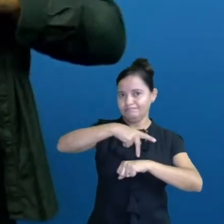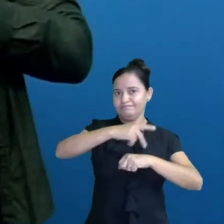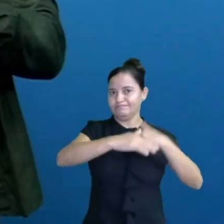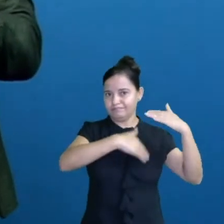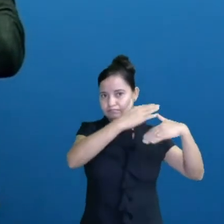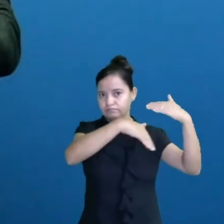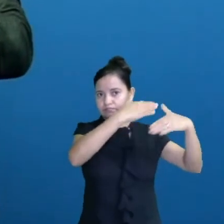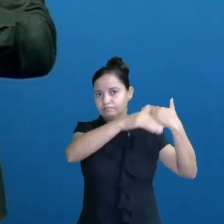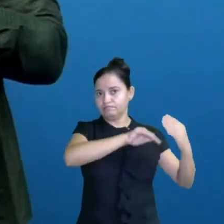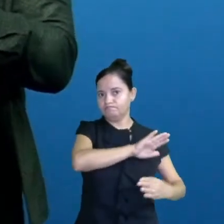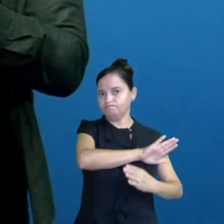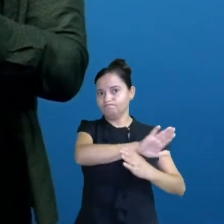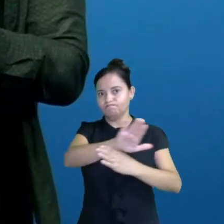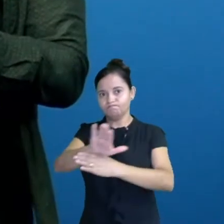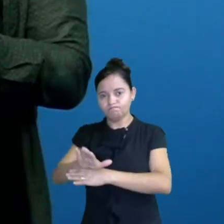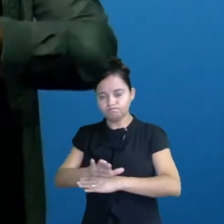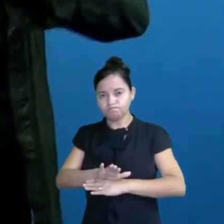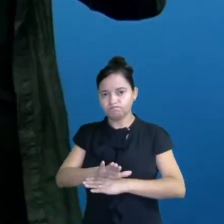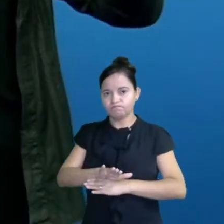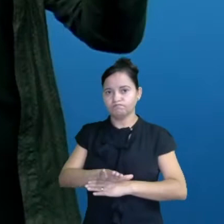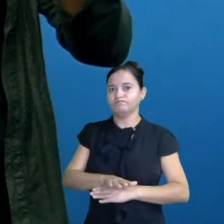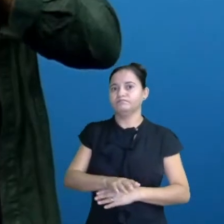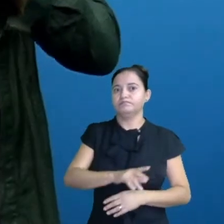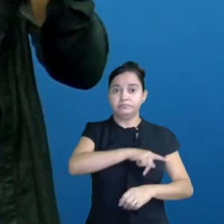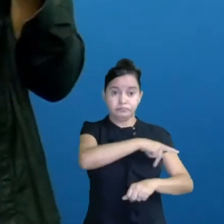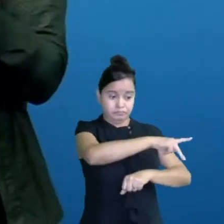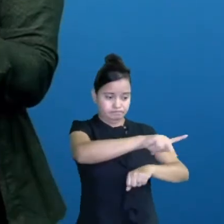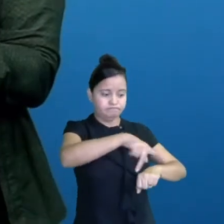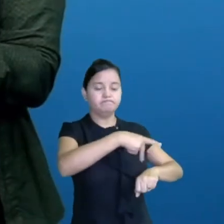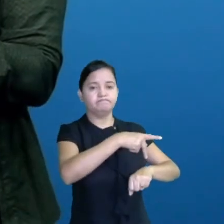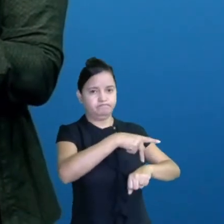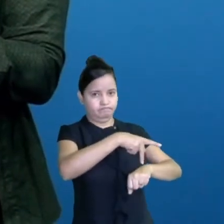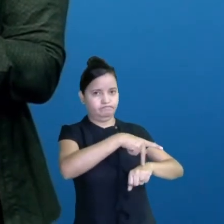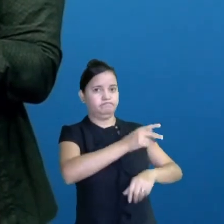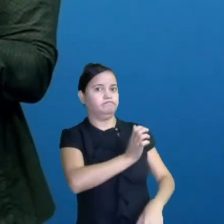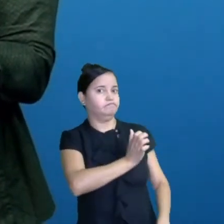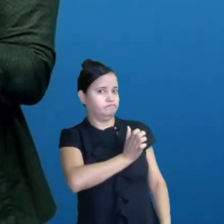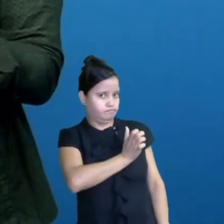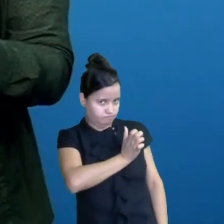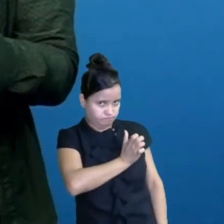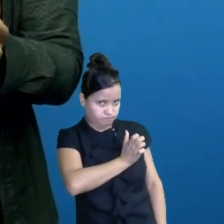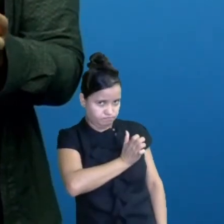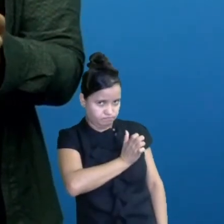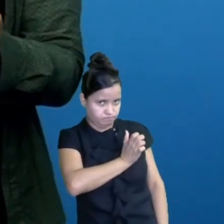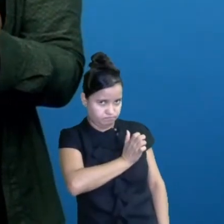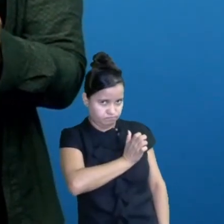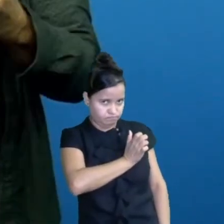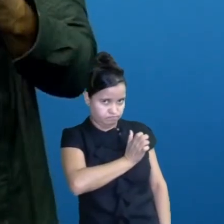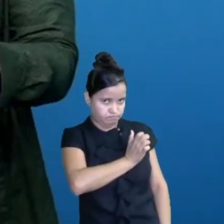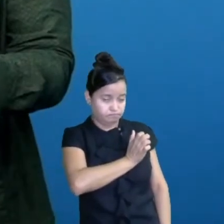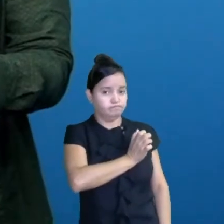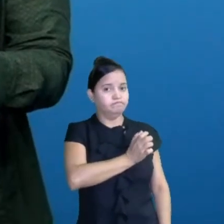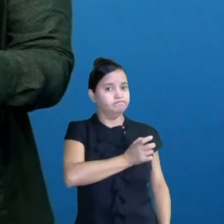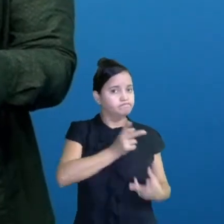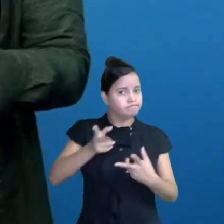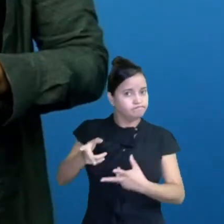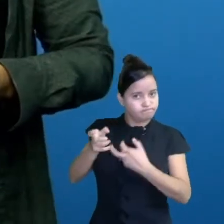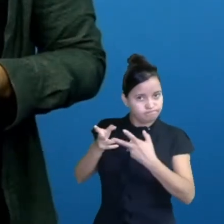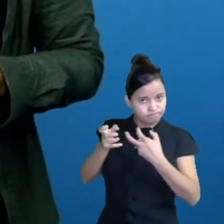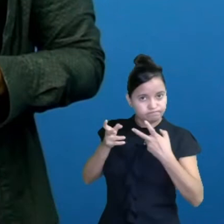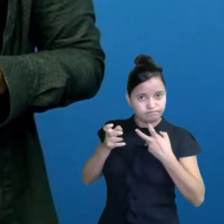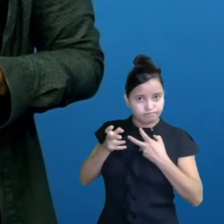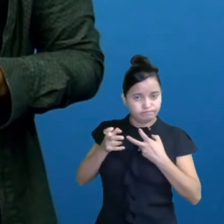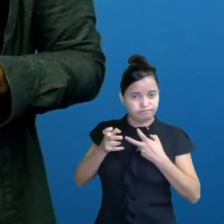para mim, para você entender. Então, o que aconteceu? Os países ricos, os países desenvolvidos, viram a necessidade urgente